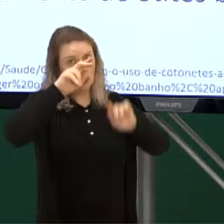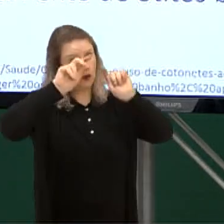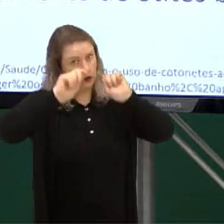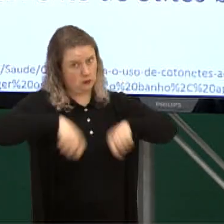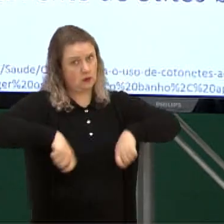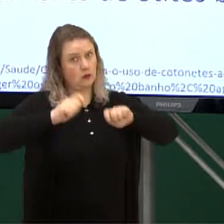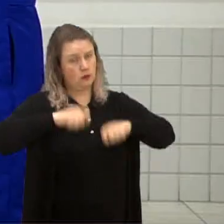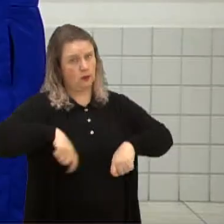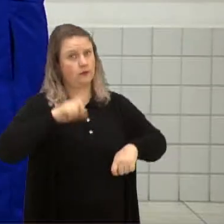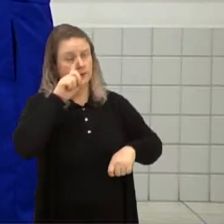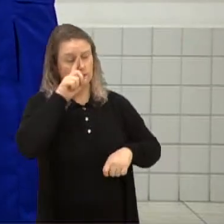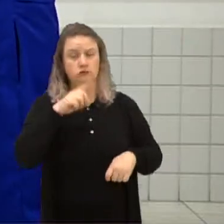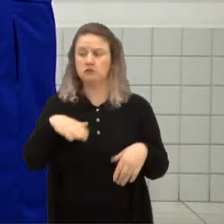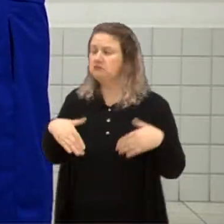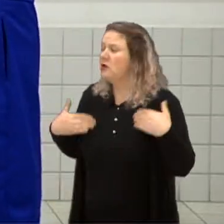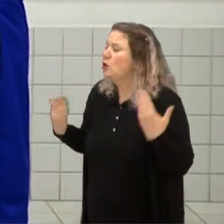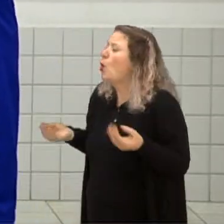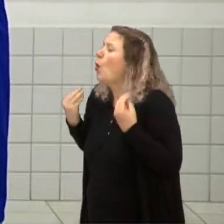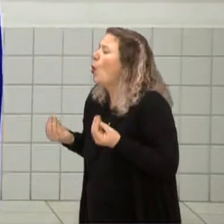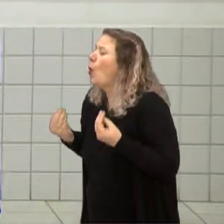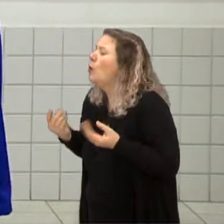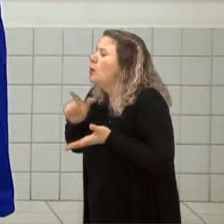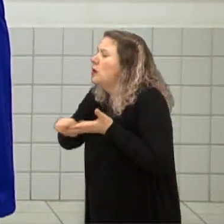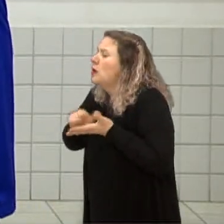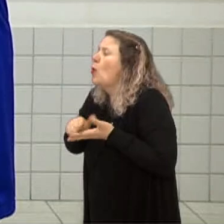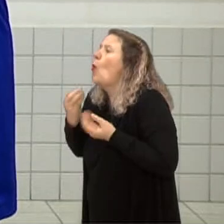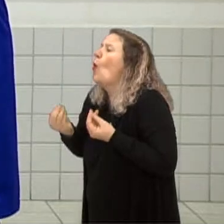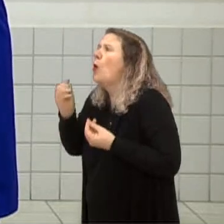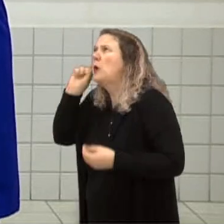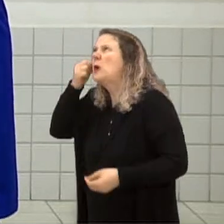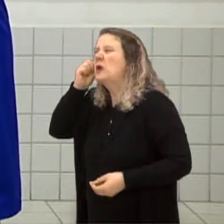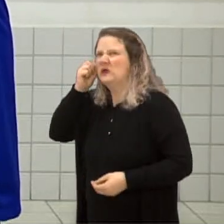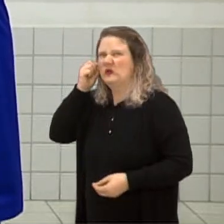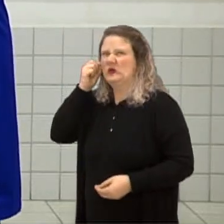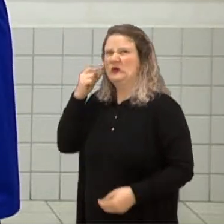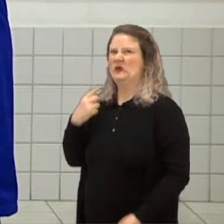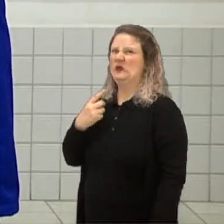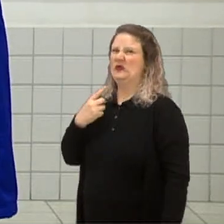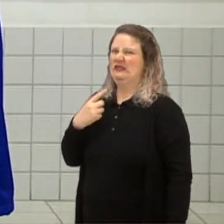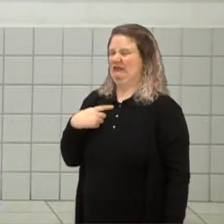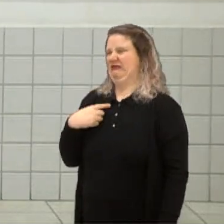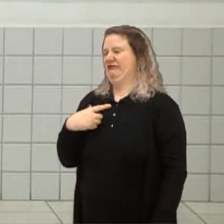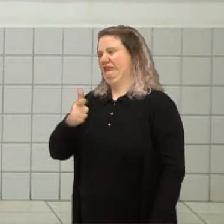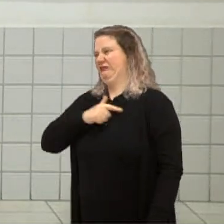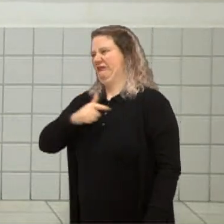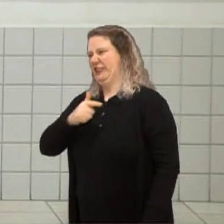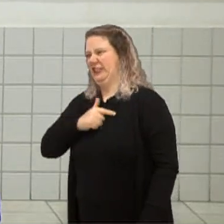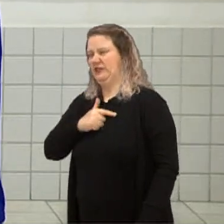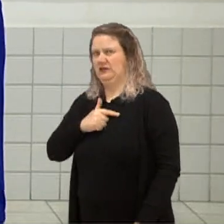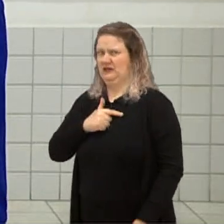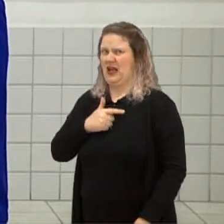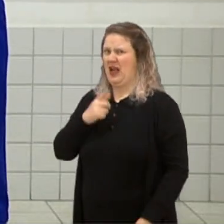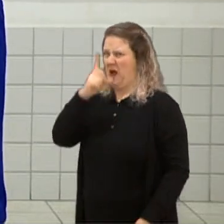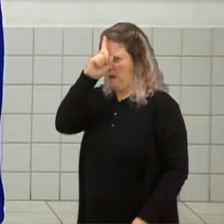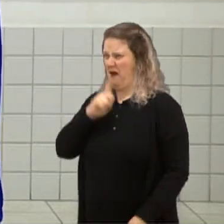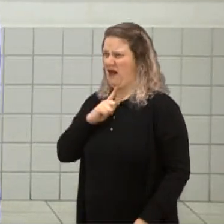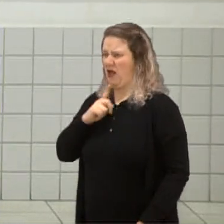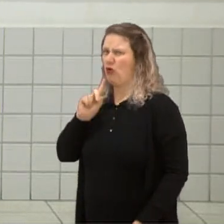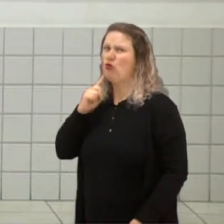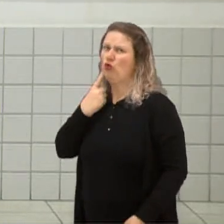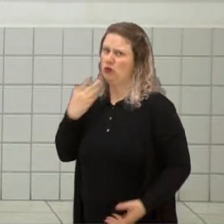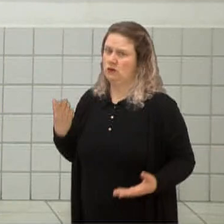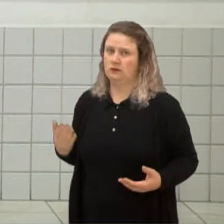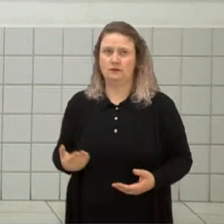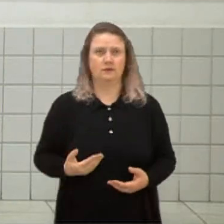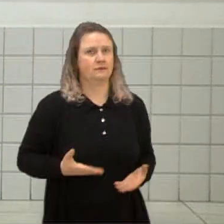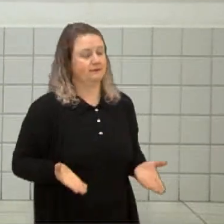pode ser rompido. Mas então como é que a gente faz para limpar, Fabiano? Porque também não limpar, fica aquela coisa amarela no ouvido, ninguém quer, né? Ninguém quer. Como é que a gente faz? Imagina